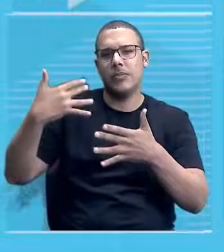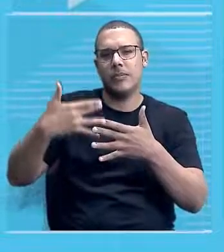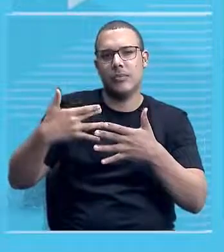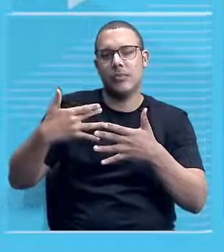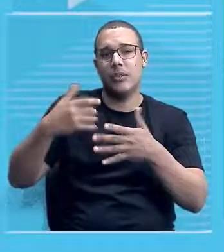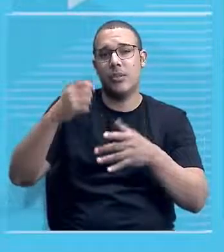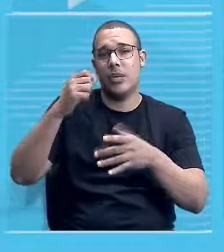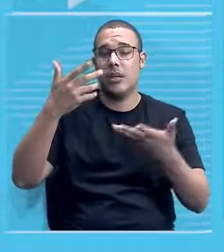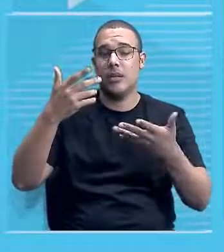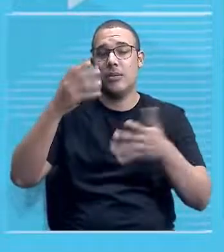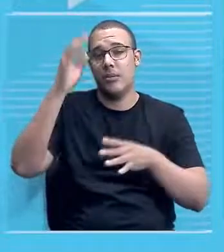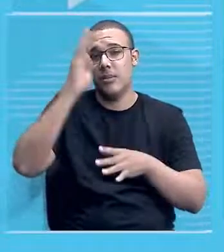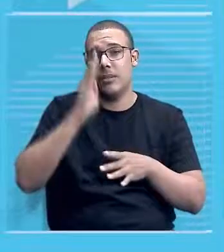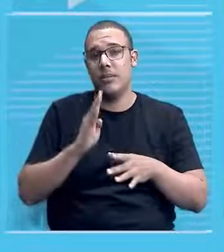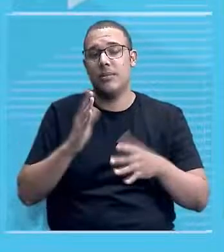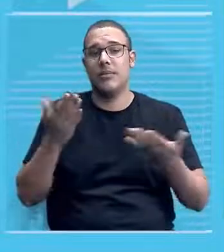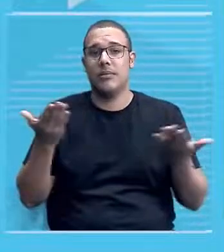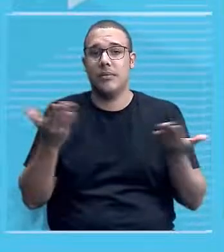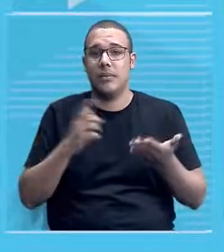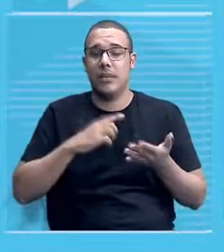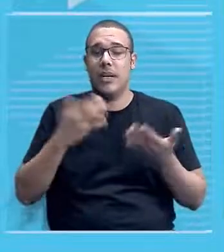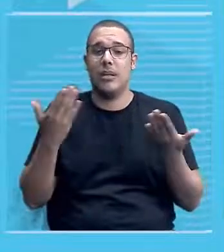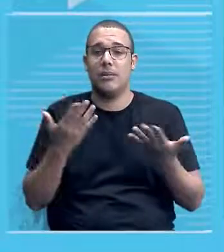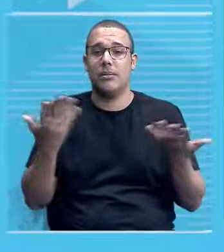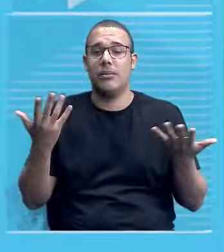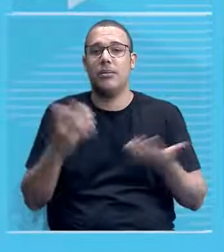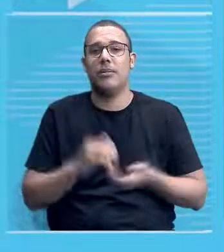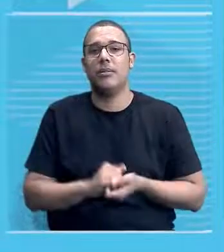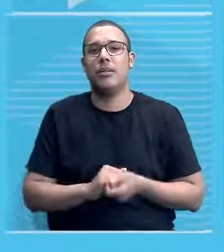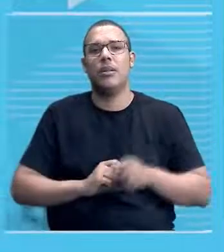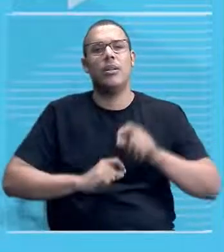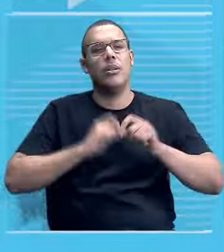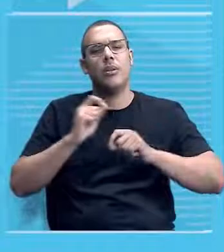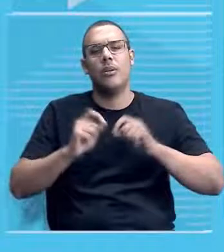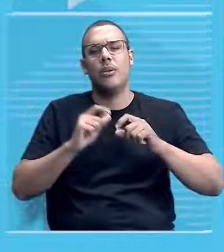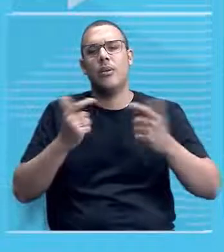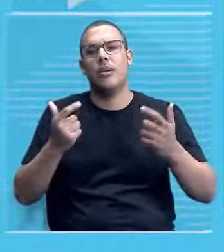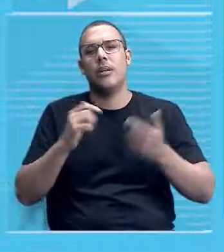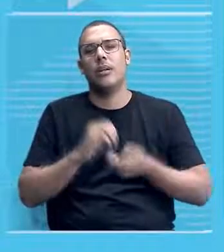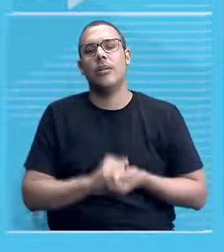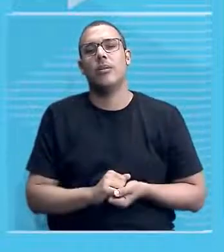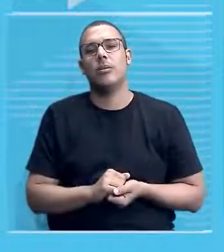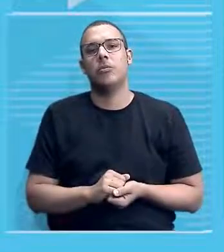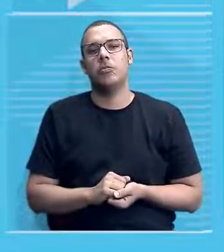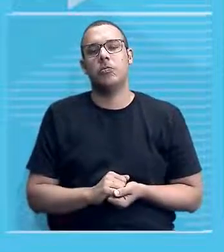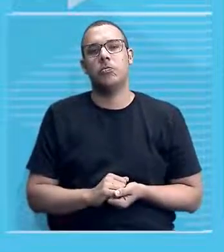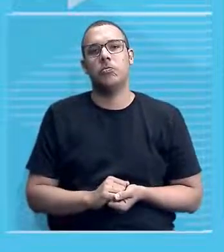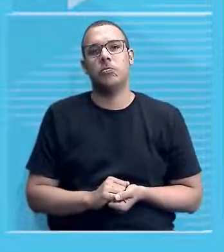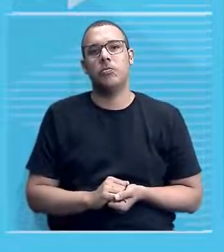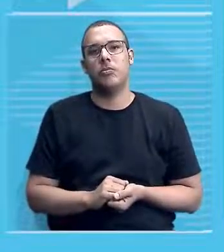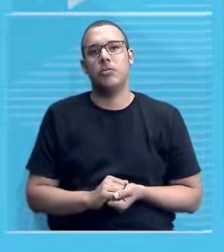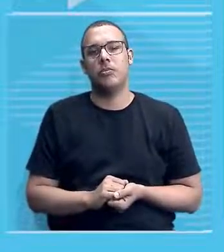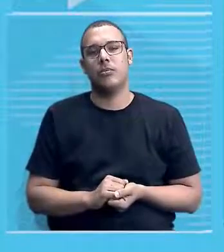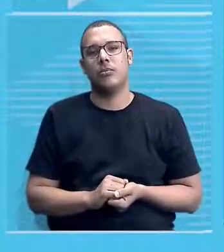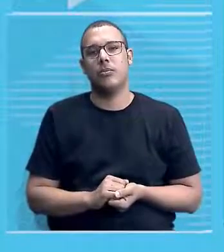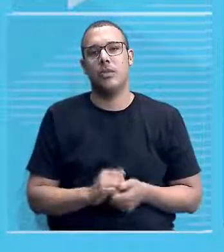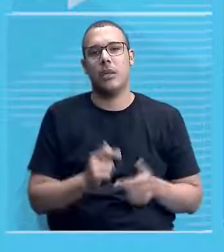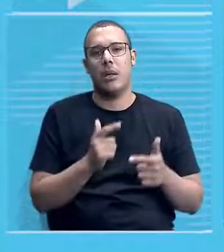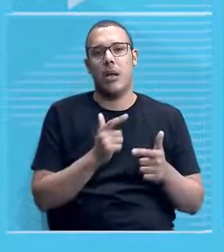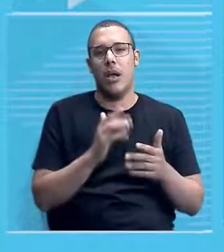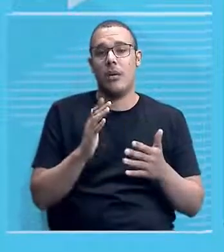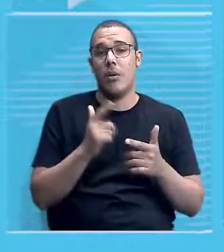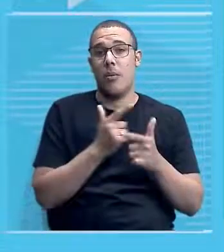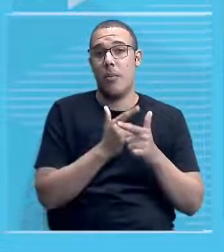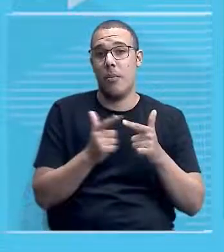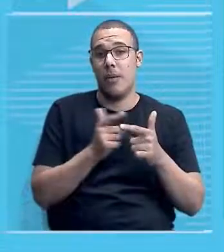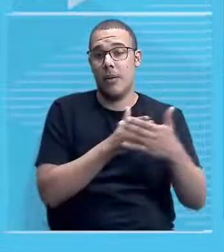desse tamanho e o que é o tratar de Madrid problemas de fronteira